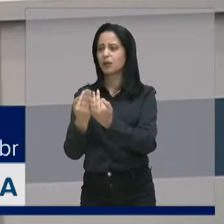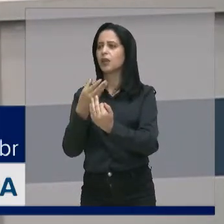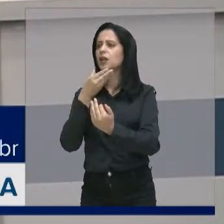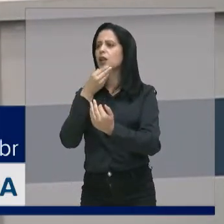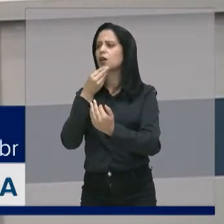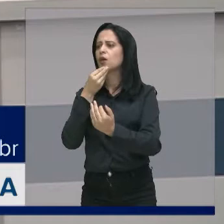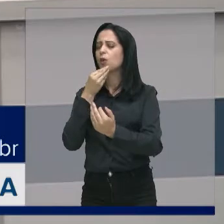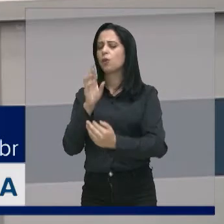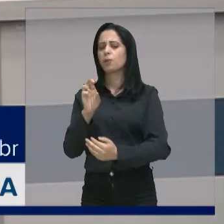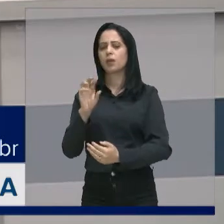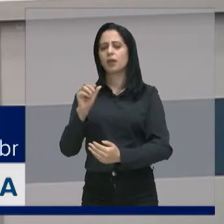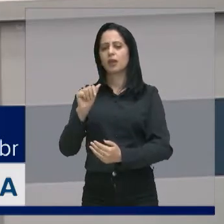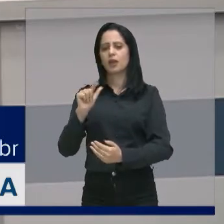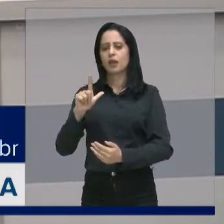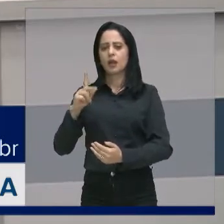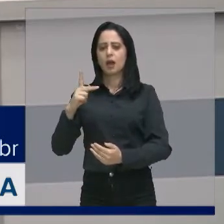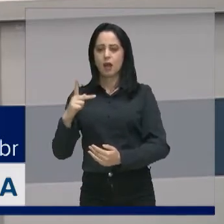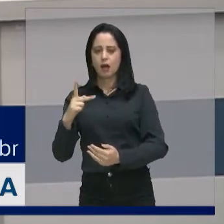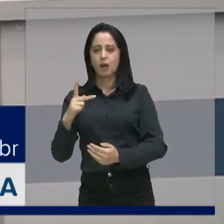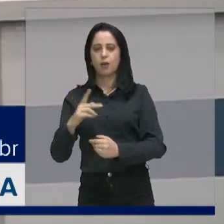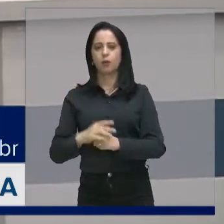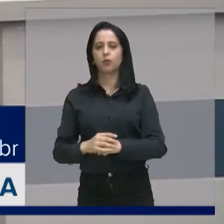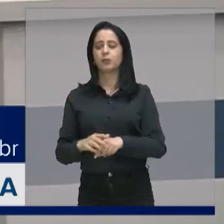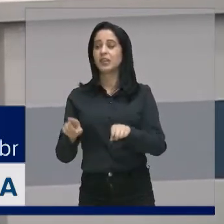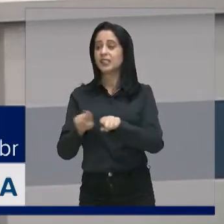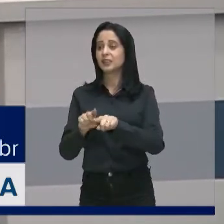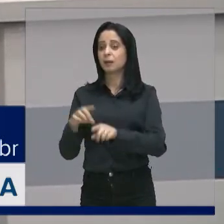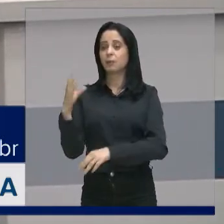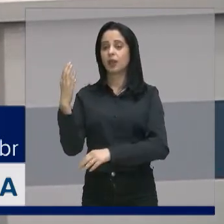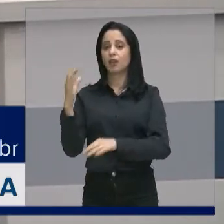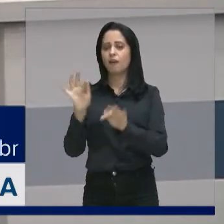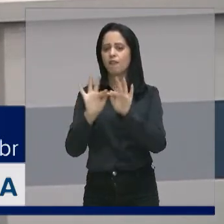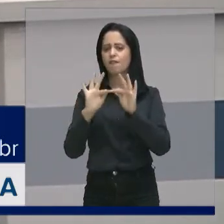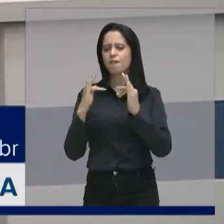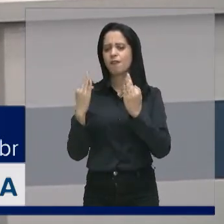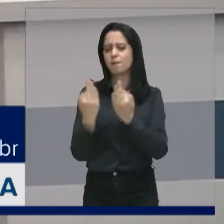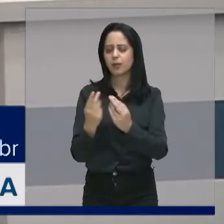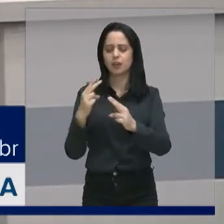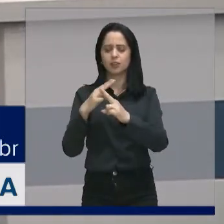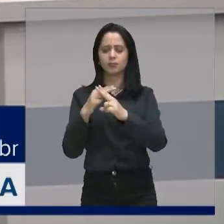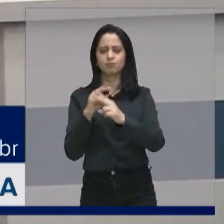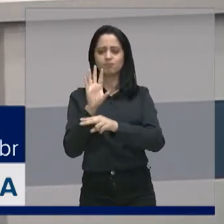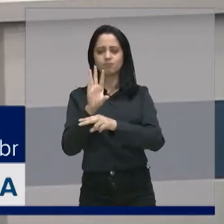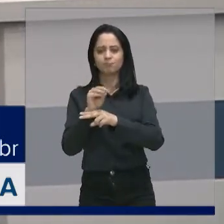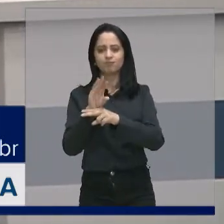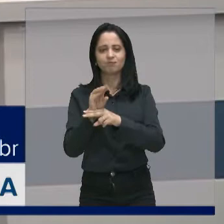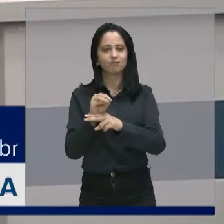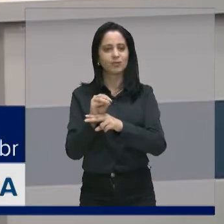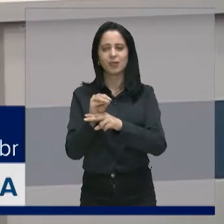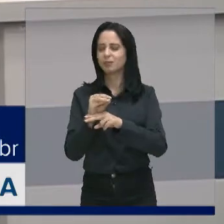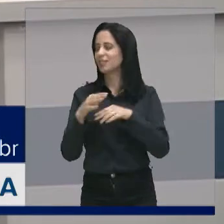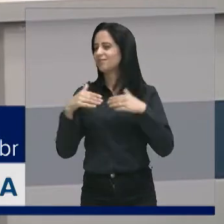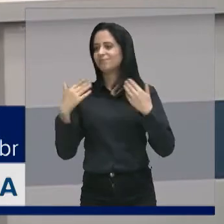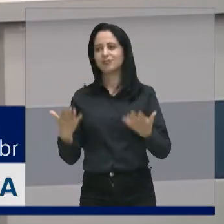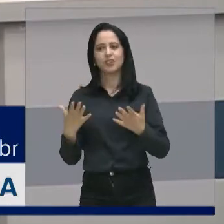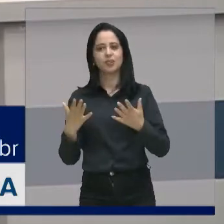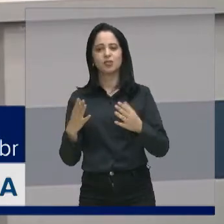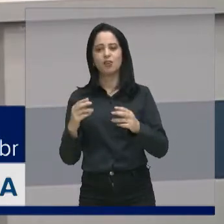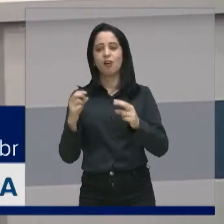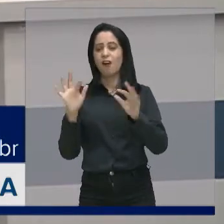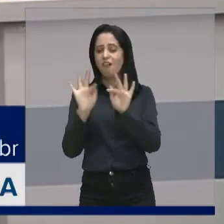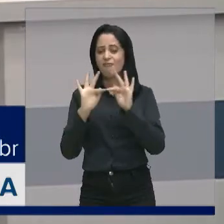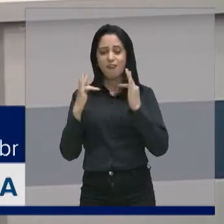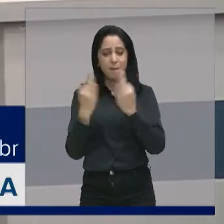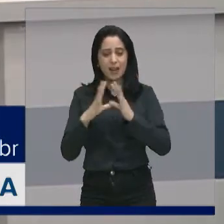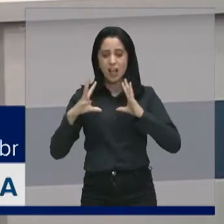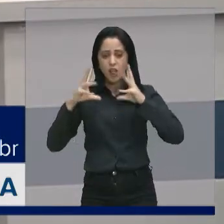Raupe, mas para a família dos cientistas, para a família do INPE, enfim, para a família do Brasil. Eu queria